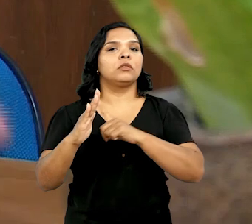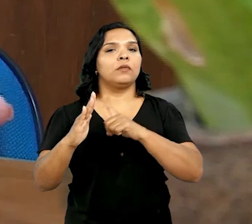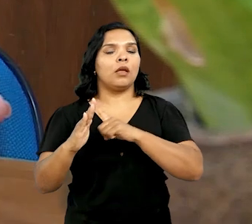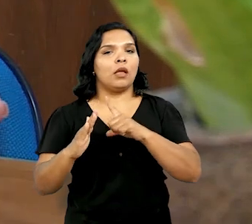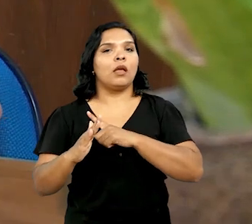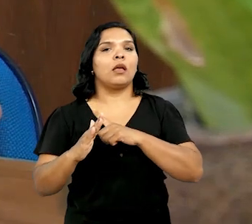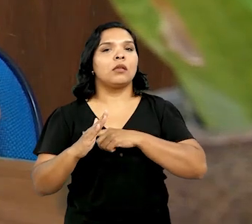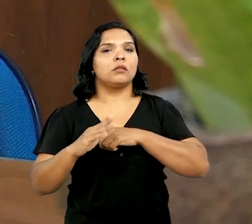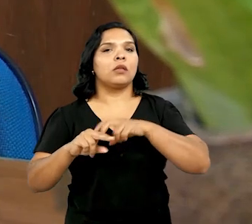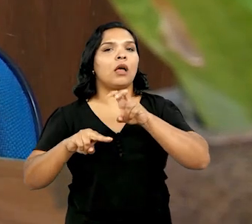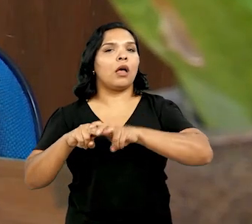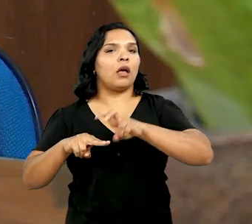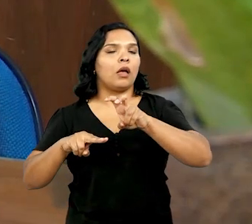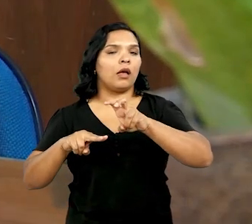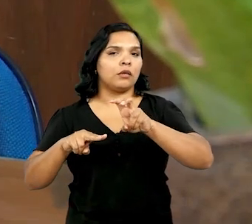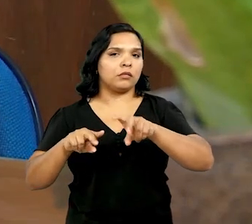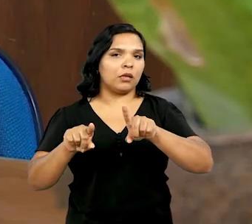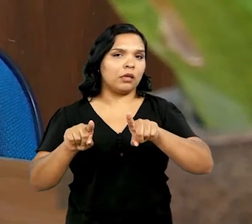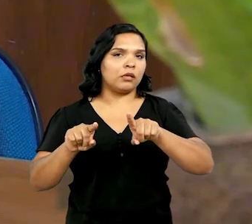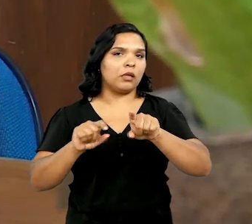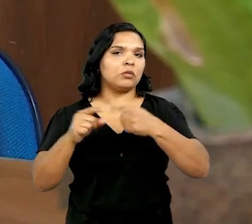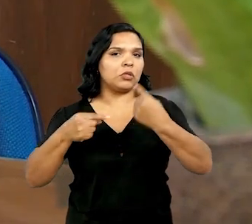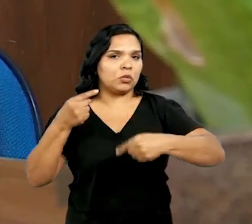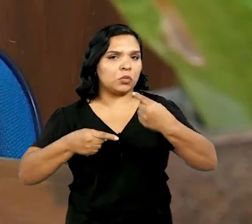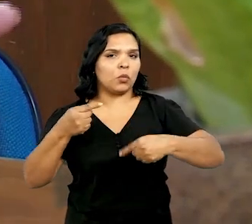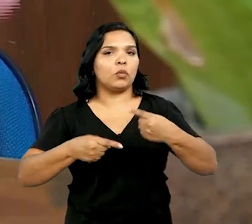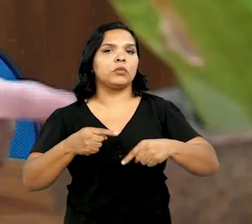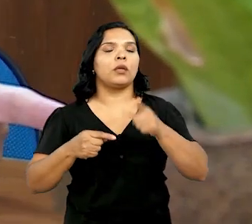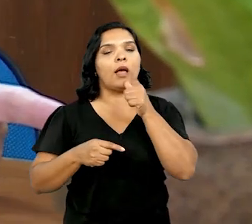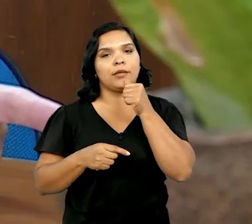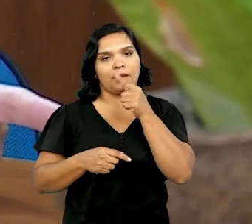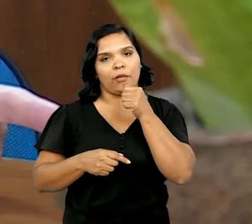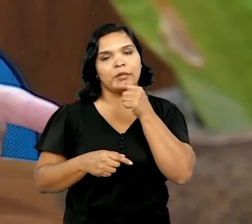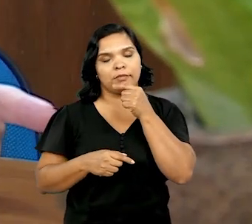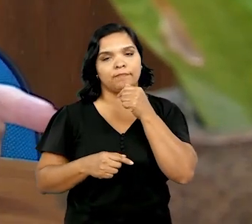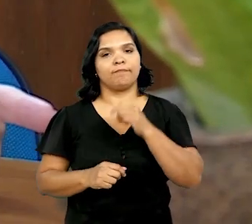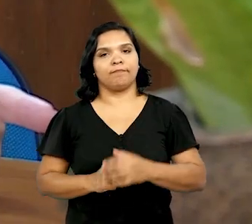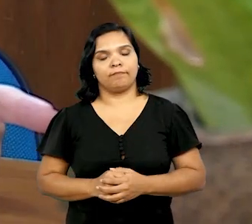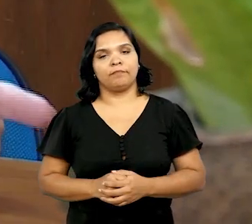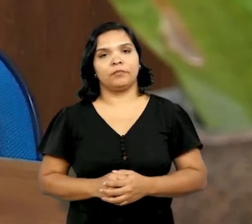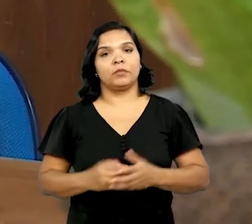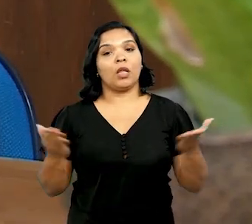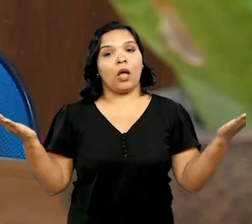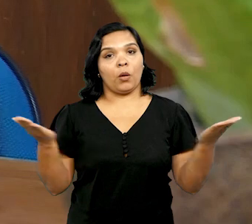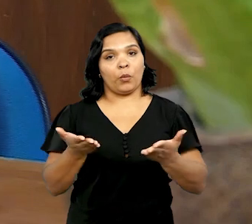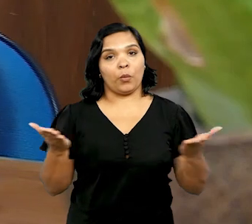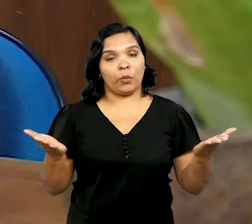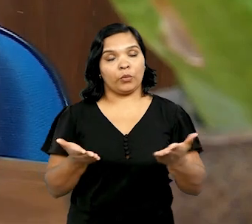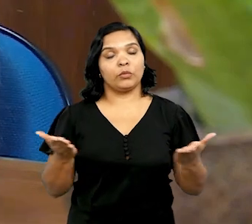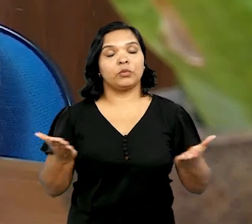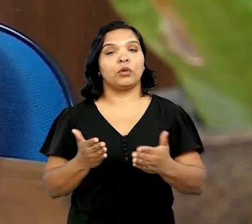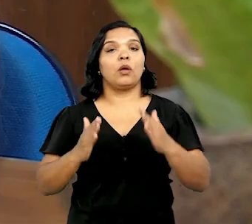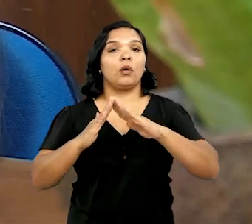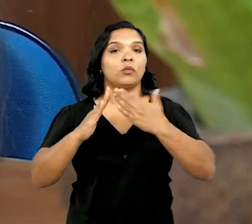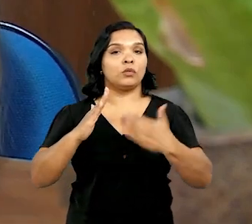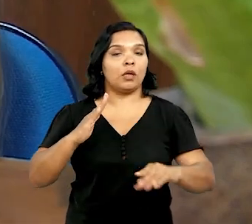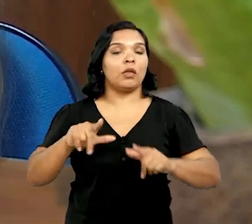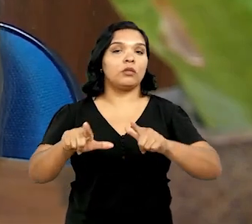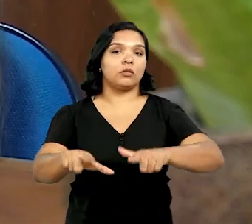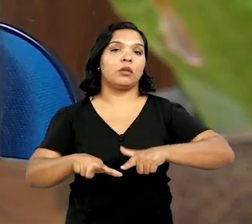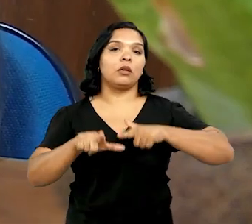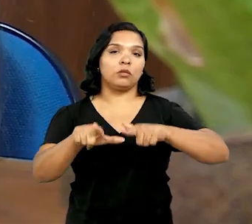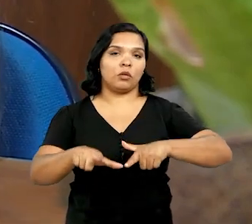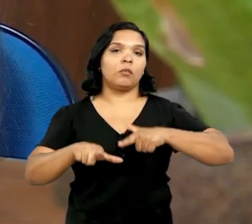tivessem assento na comissão que discute as águas. Então, hoje, os terreiros